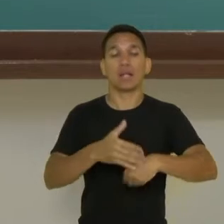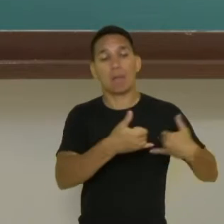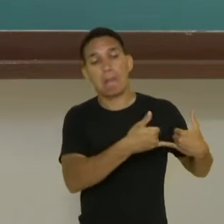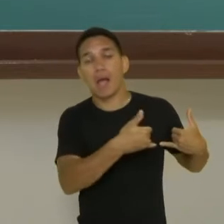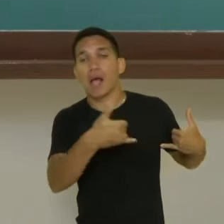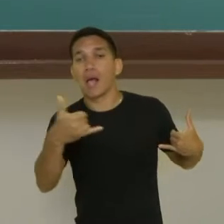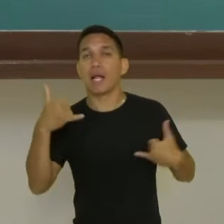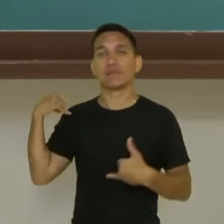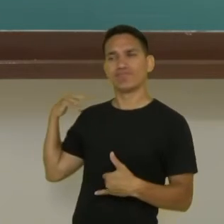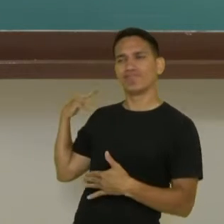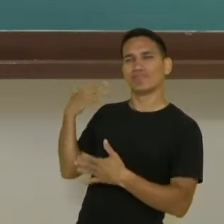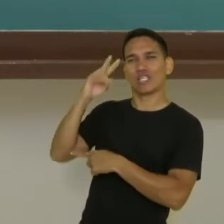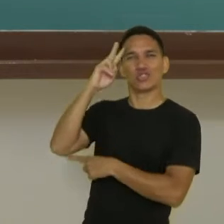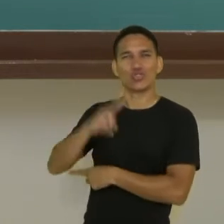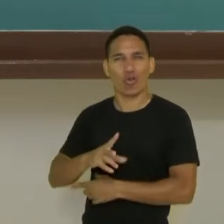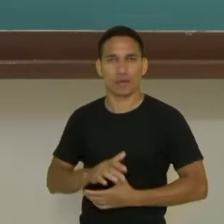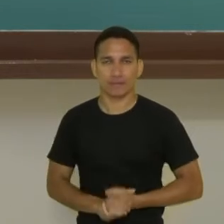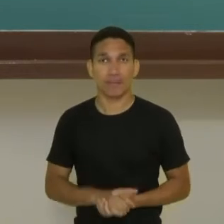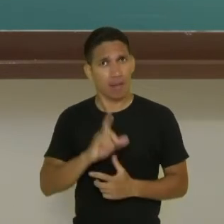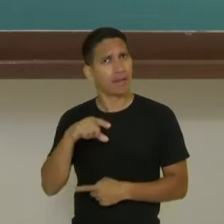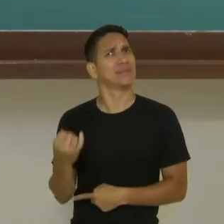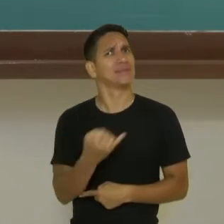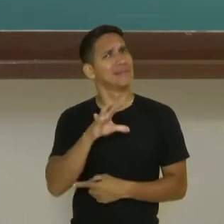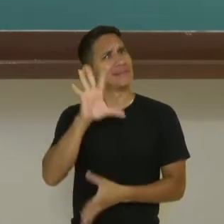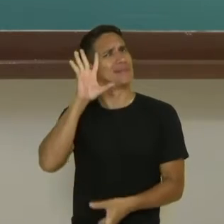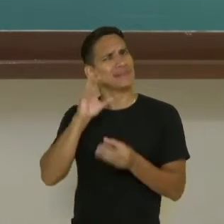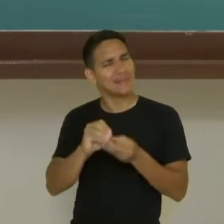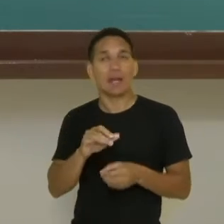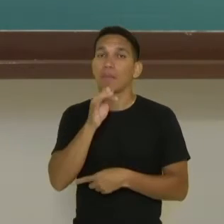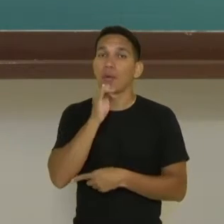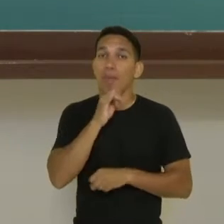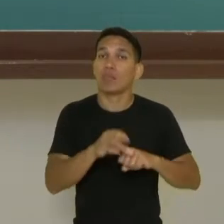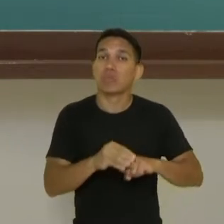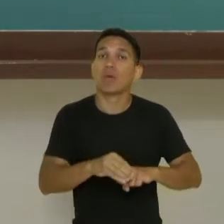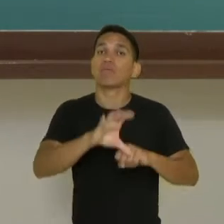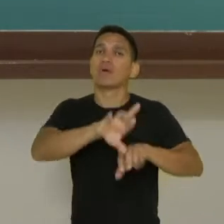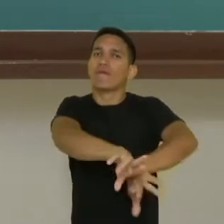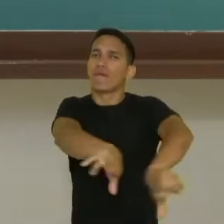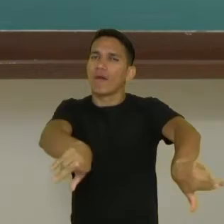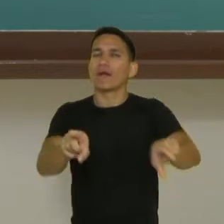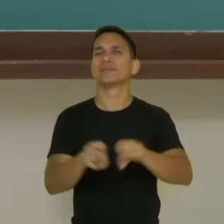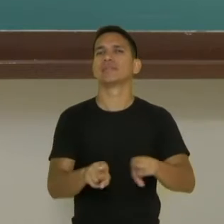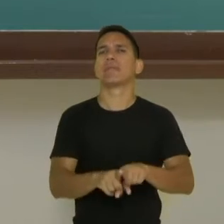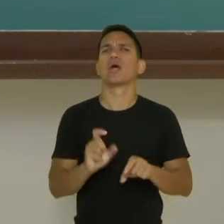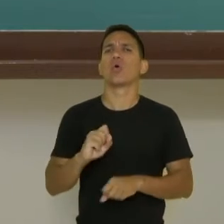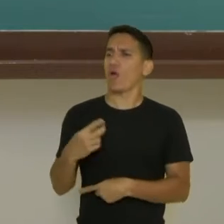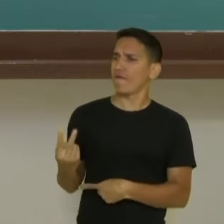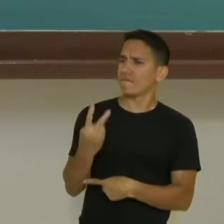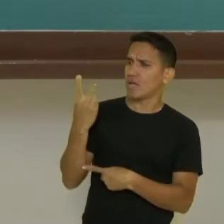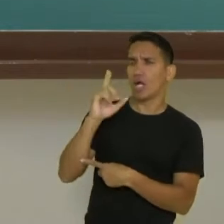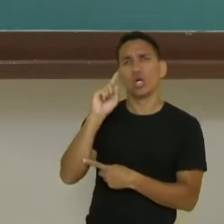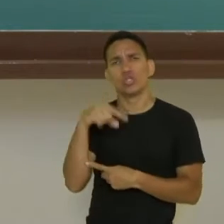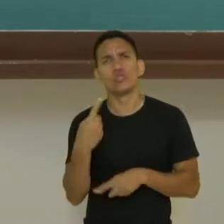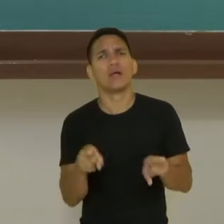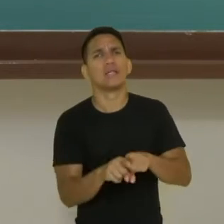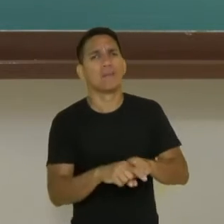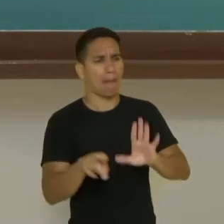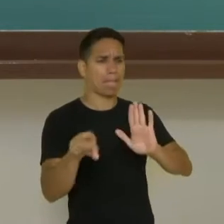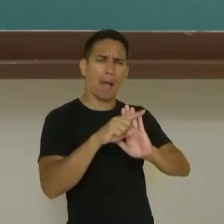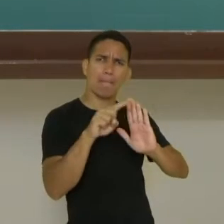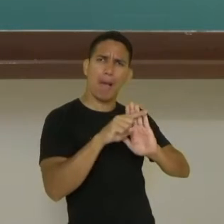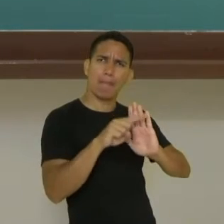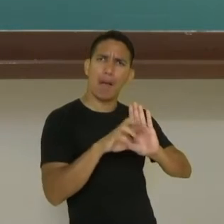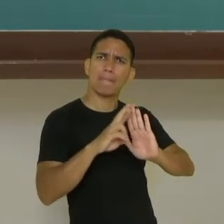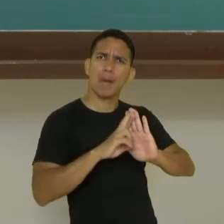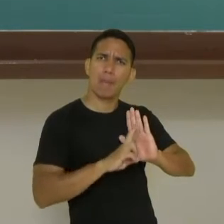Isso é fundamental. Então, os saberes, o conhecimento, os valores, aquilo que a gente normatiza, que a gente agrega,